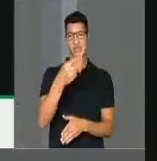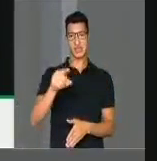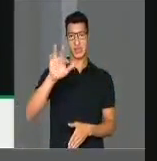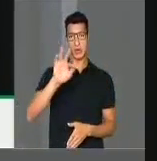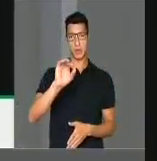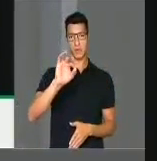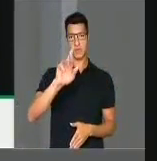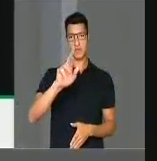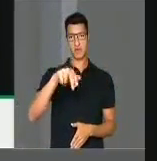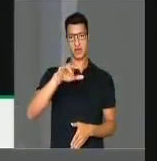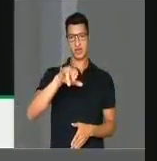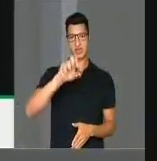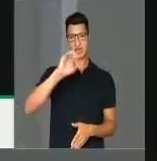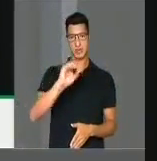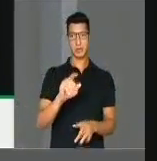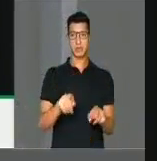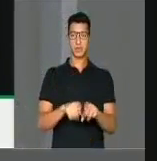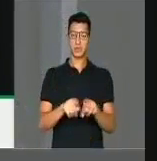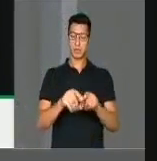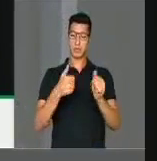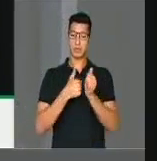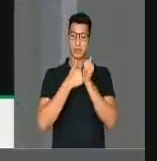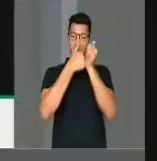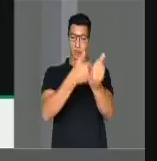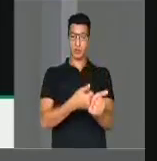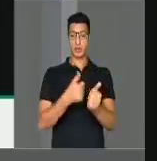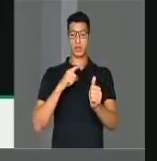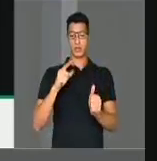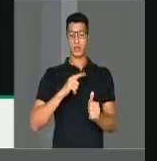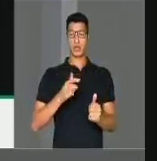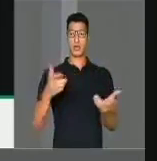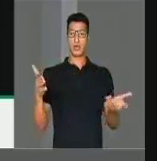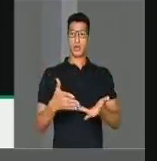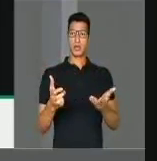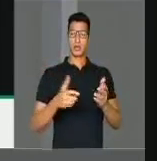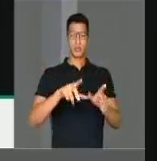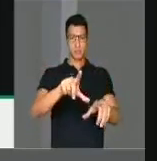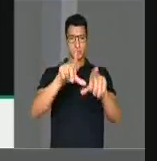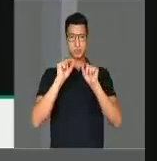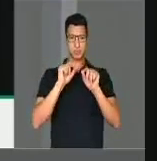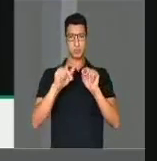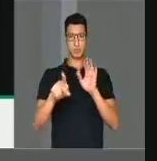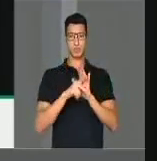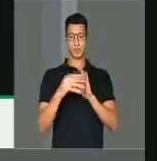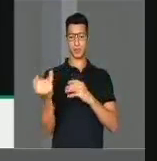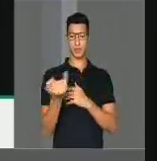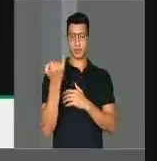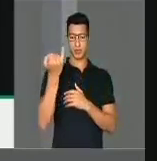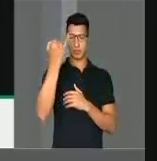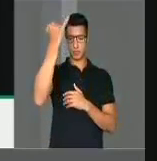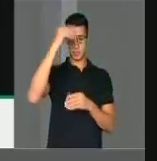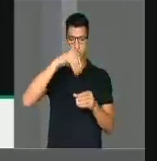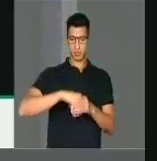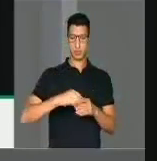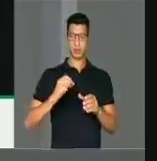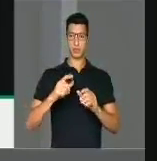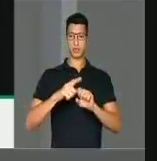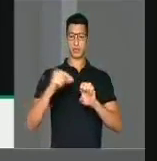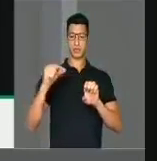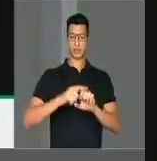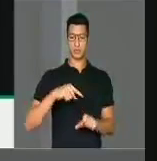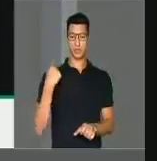Francisco, tenho convivido, e acompanhado e tendo detectado a convicção da importância